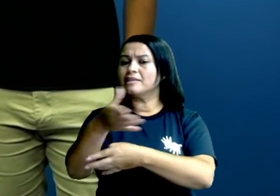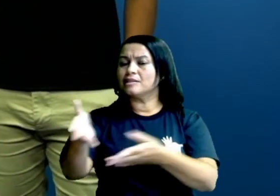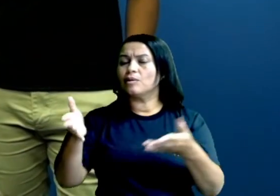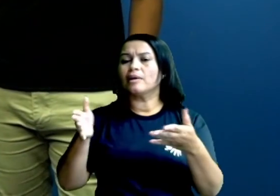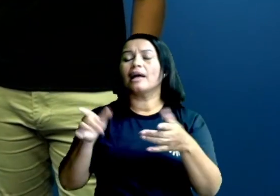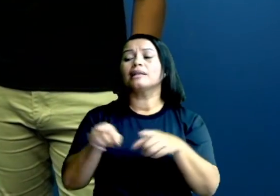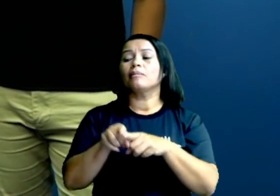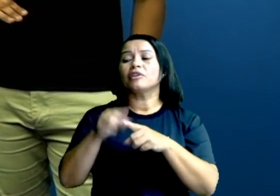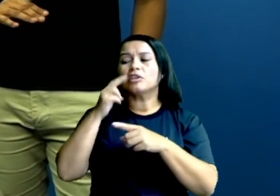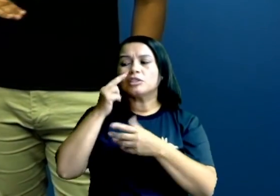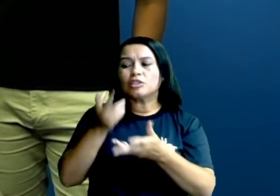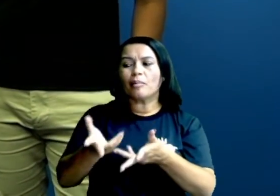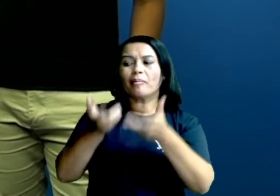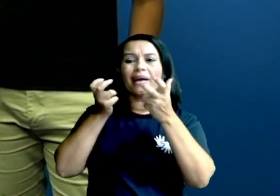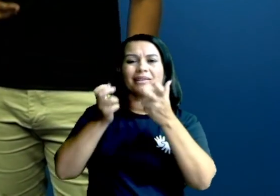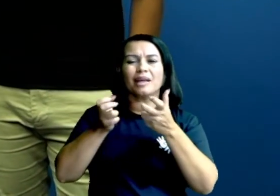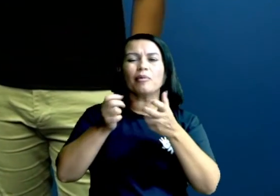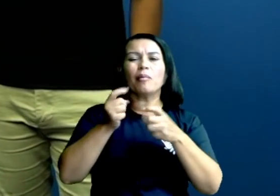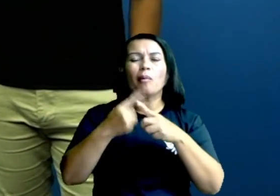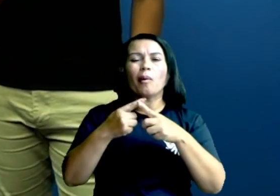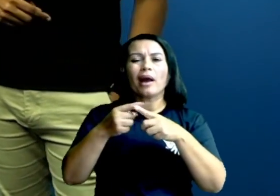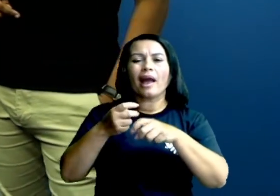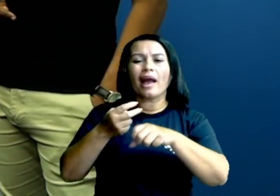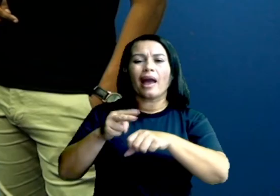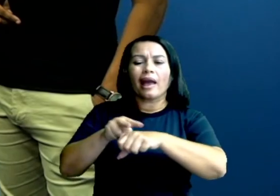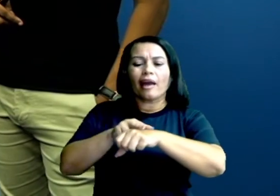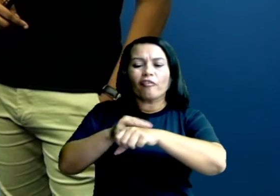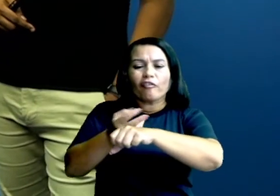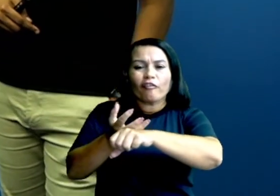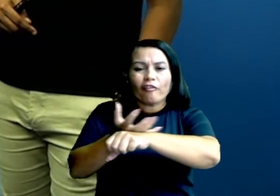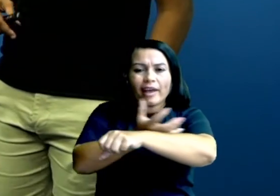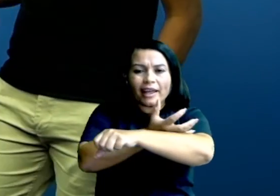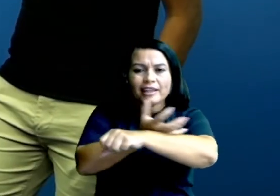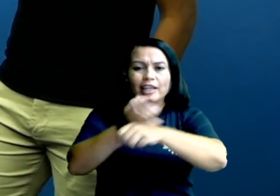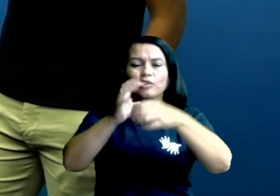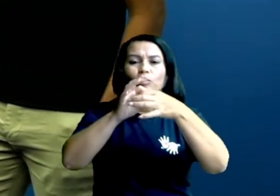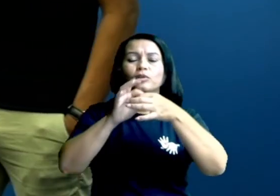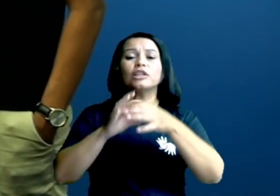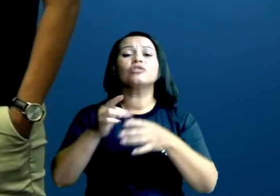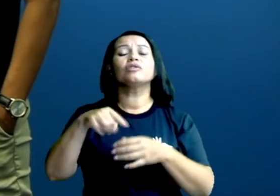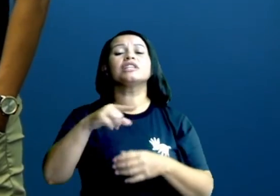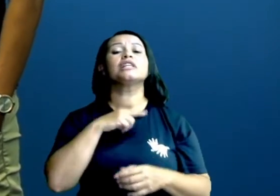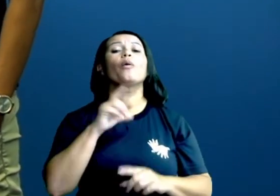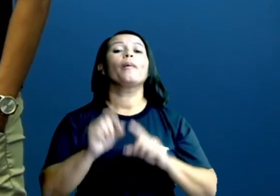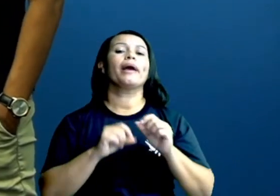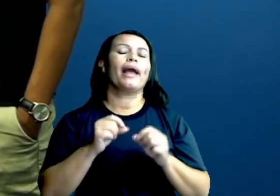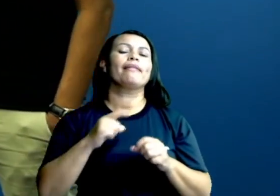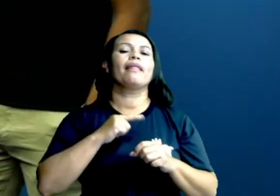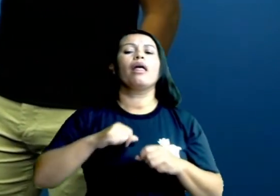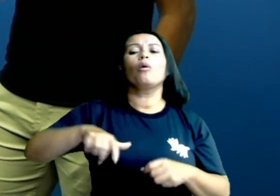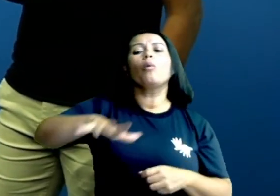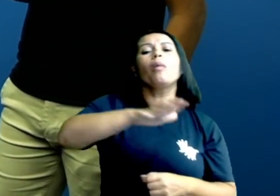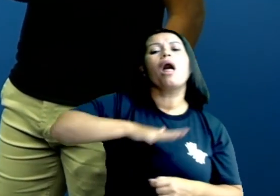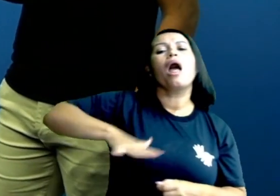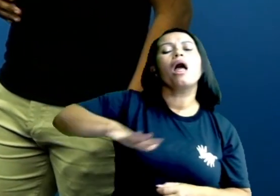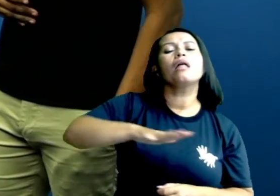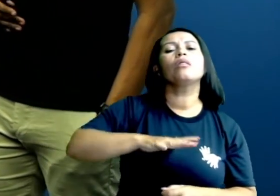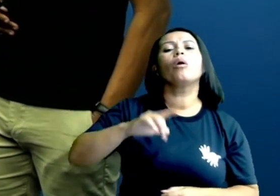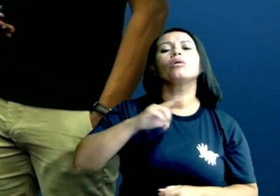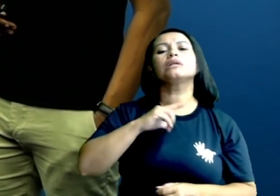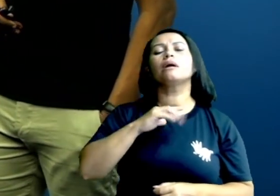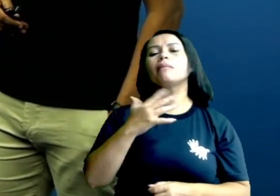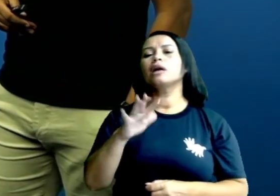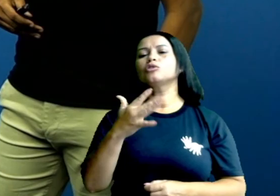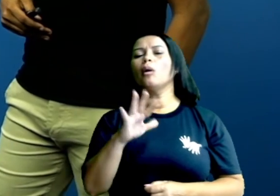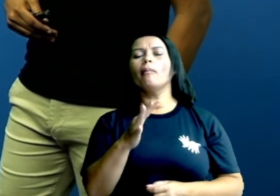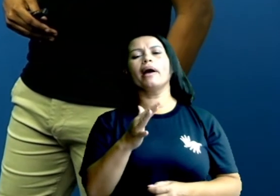própria fisionomia da vegetação, por ser rasteira, favorece muito a esse contexto. E aí você tem um território que ocupava